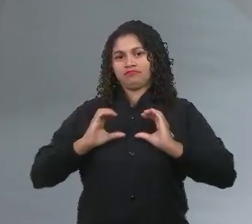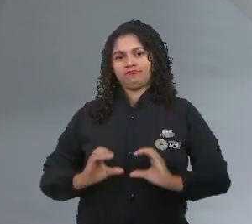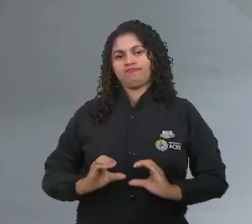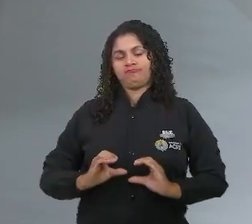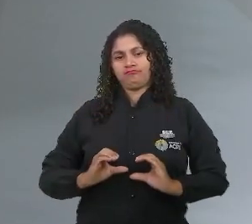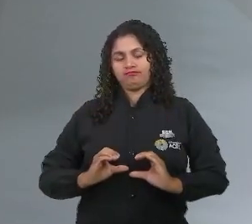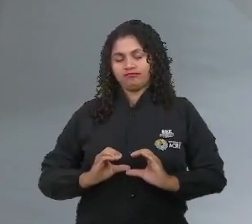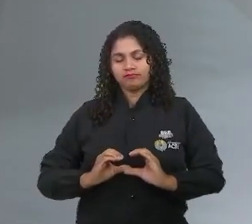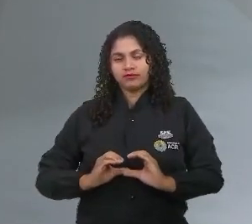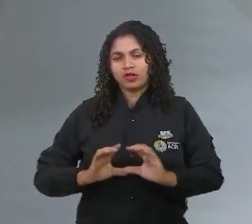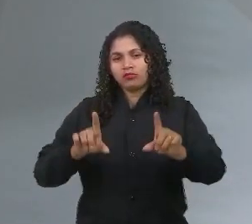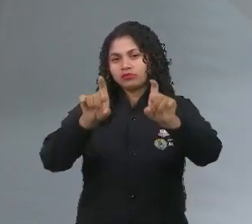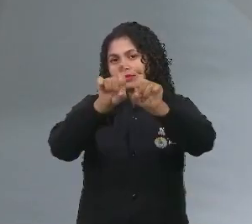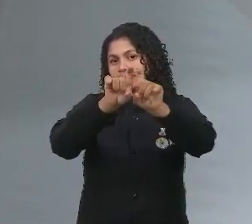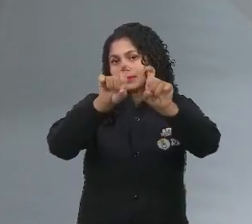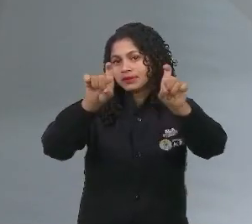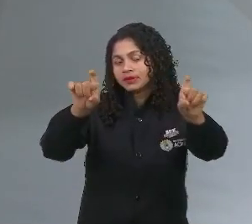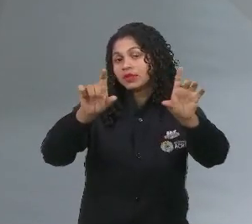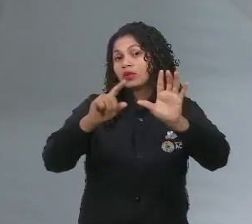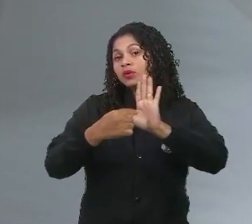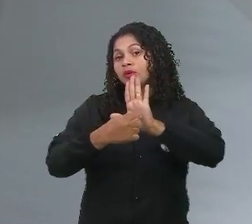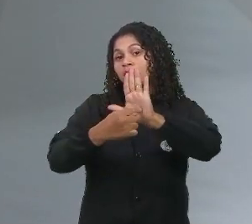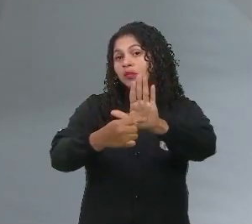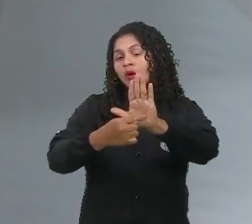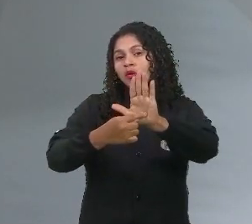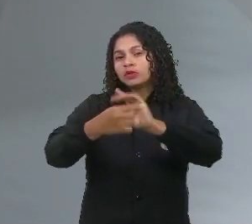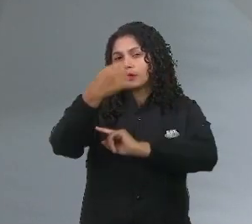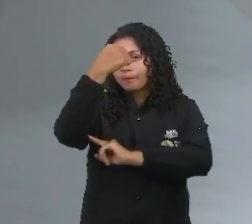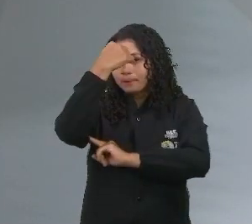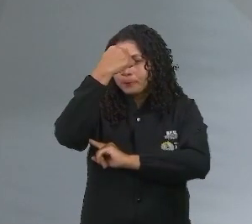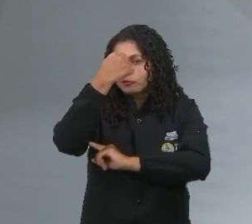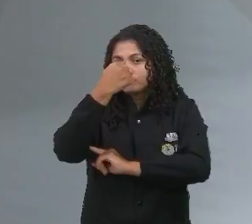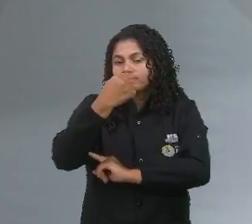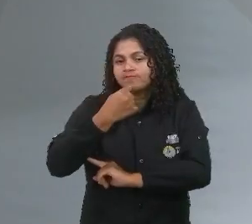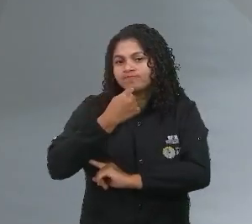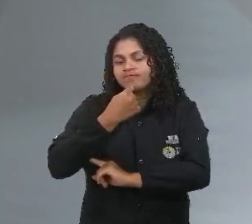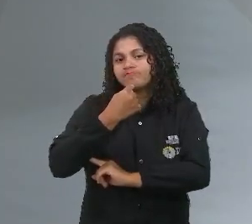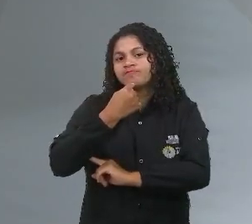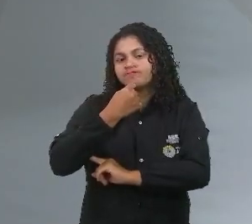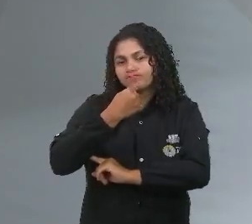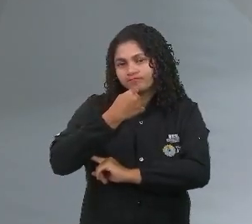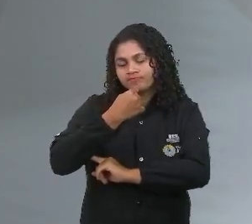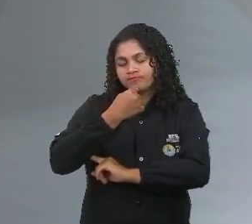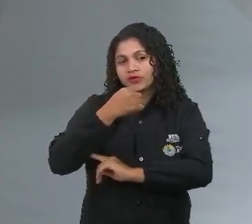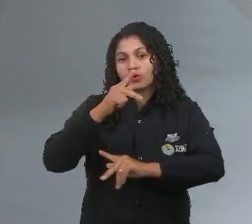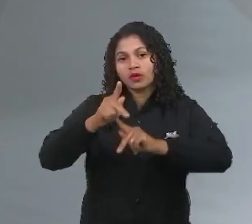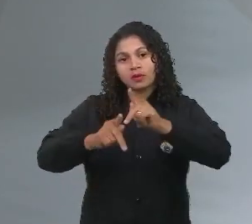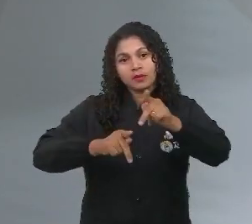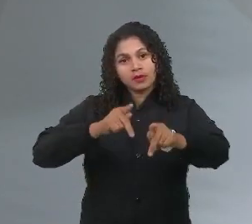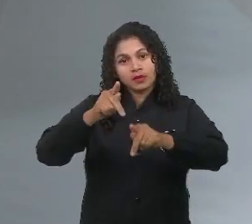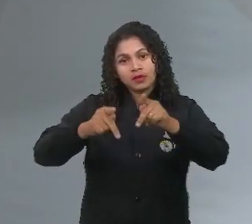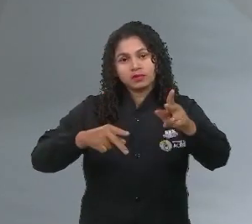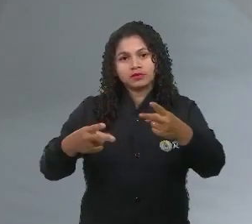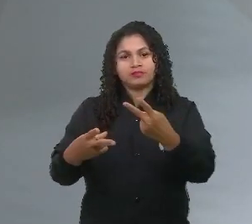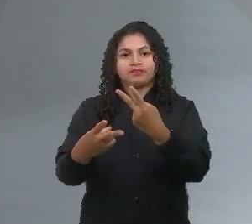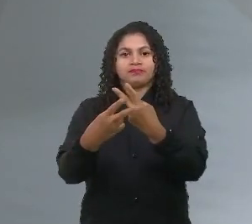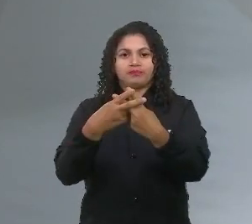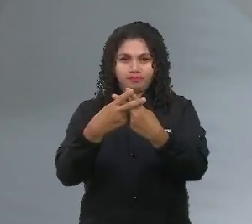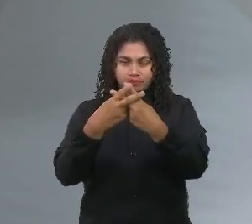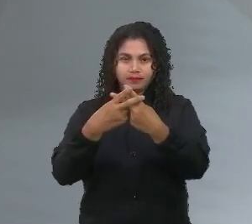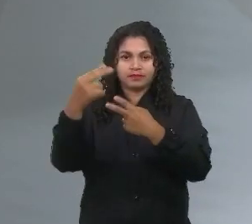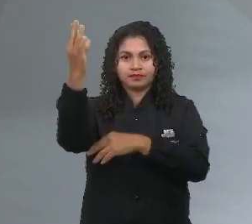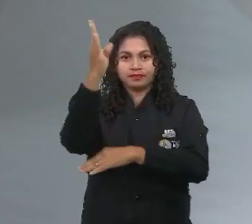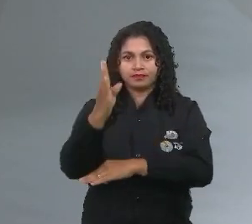nesse enunciado do perfil do homem, aliás, da população encarcerada no